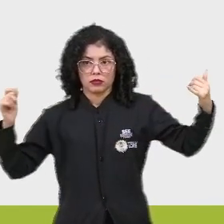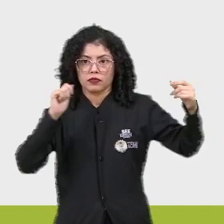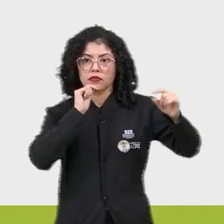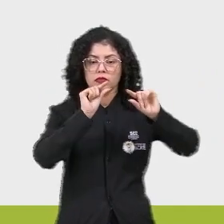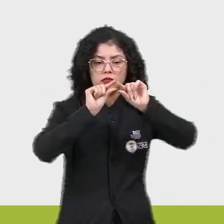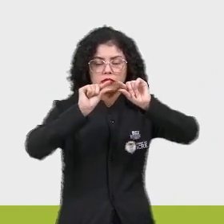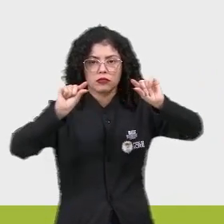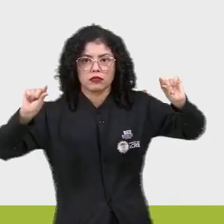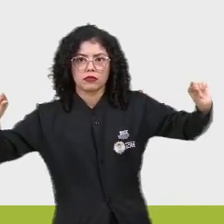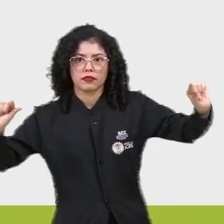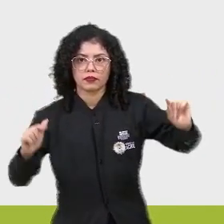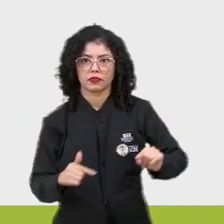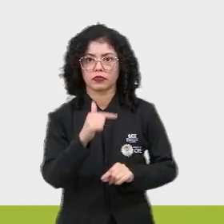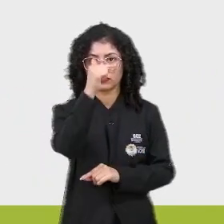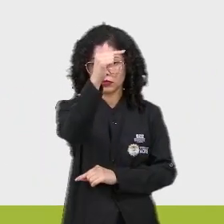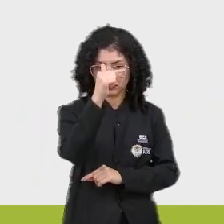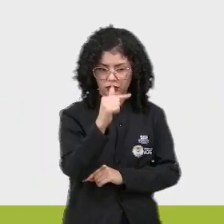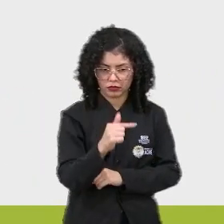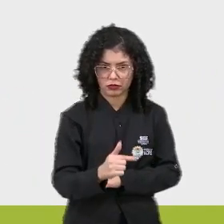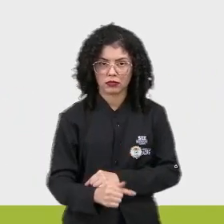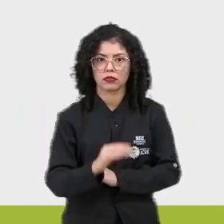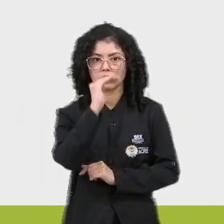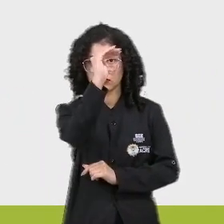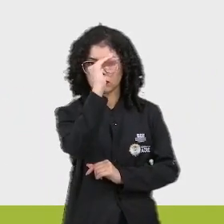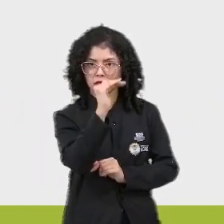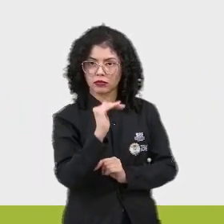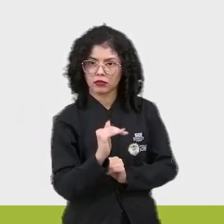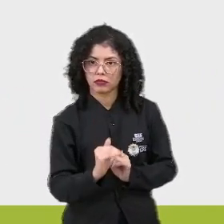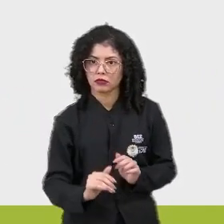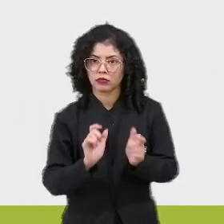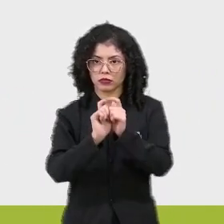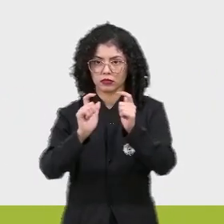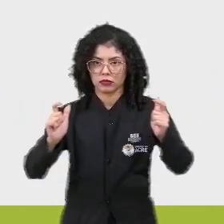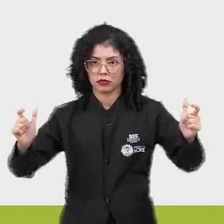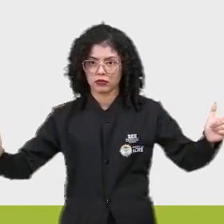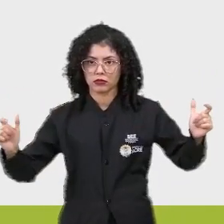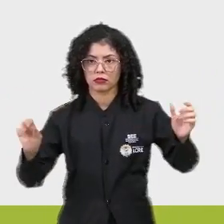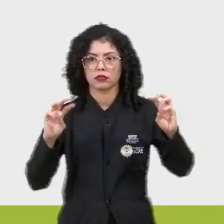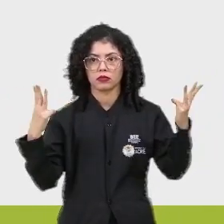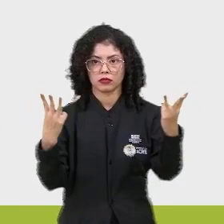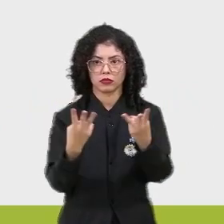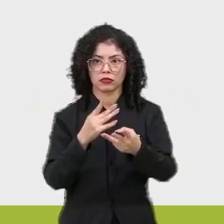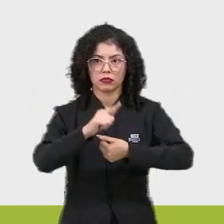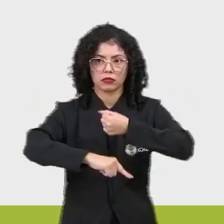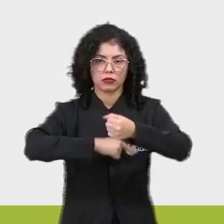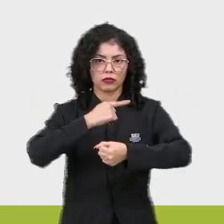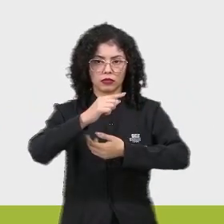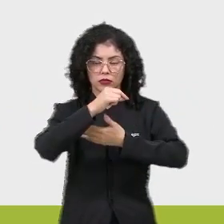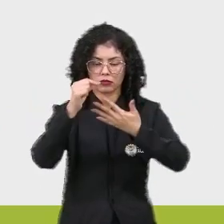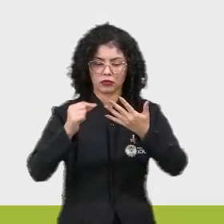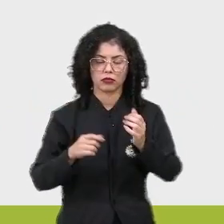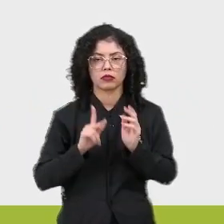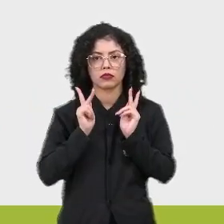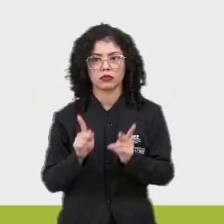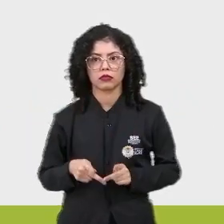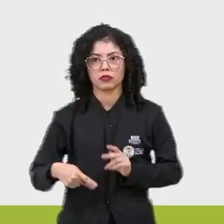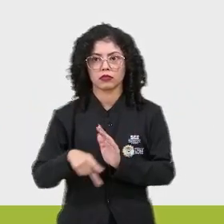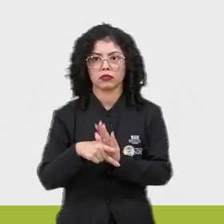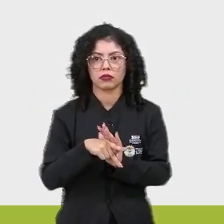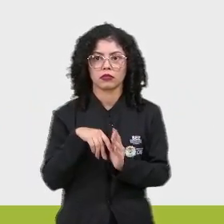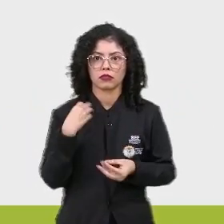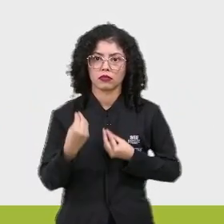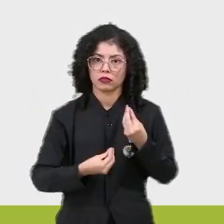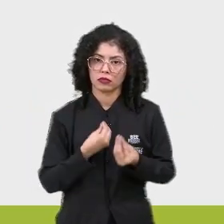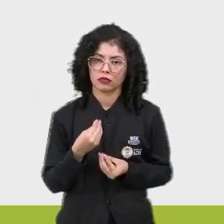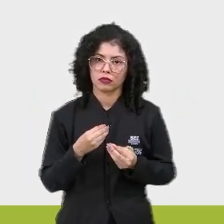horizontais, 7 em cada linha, em ordem crescente de massas atômicas. As linhas eram posicionadas